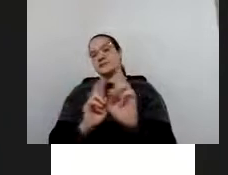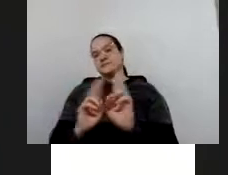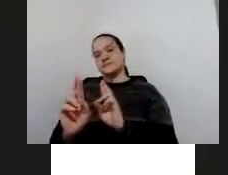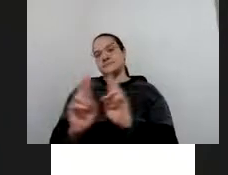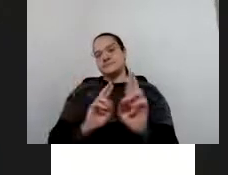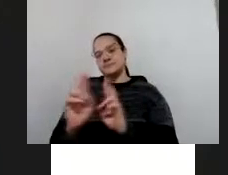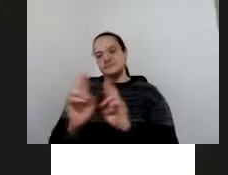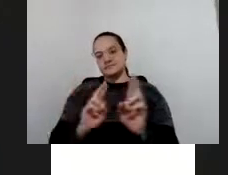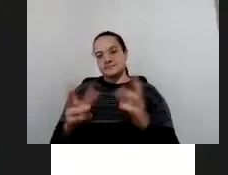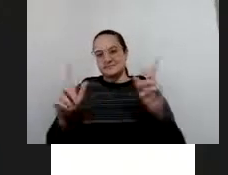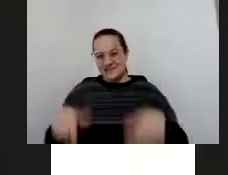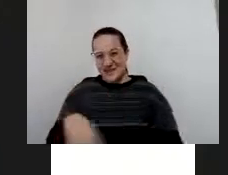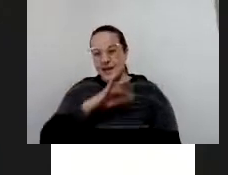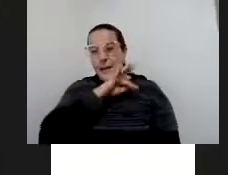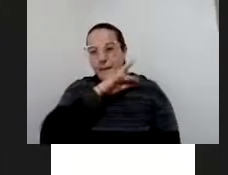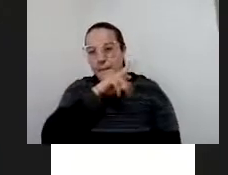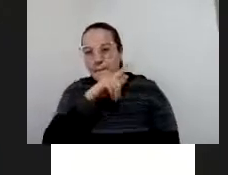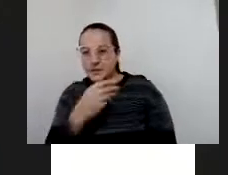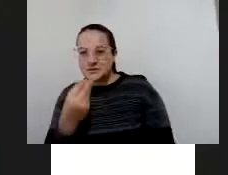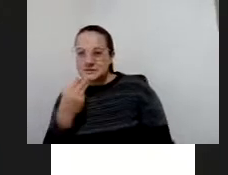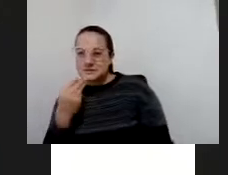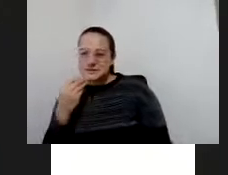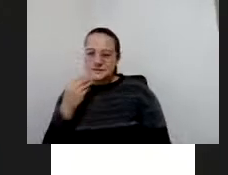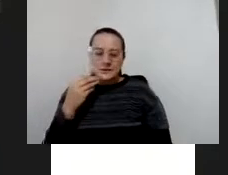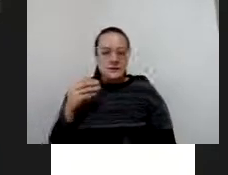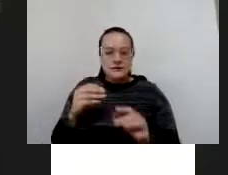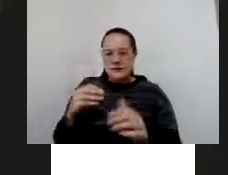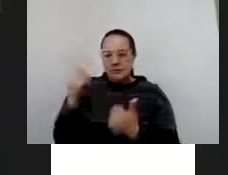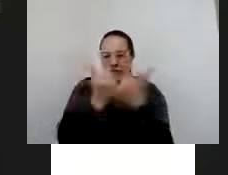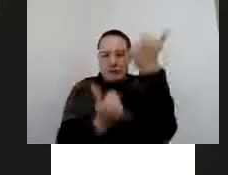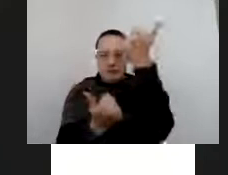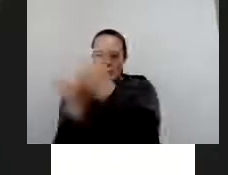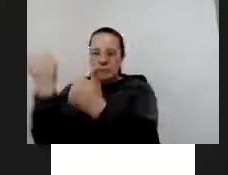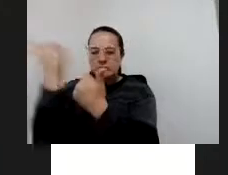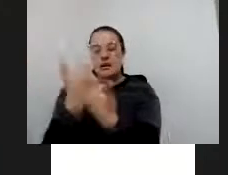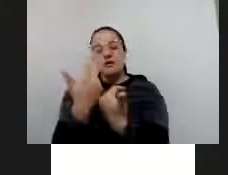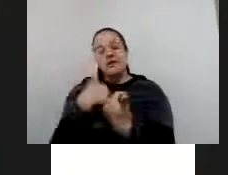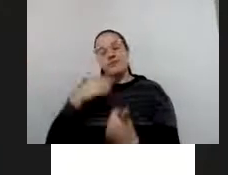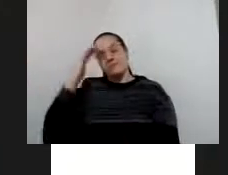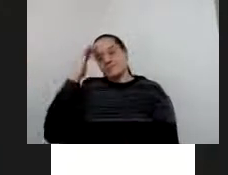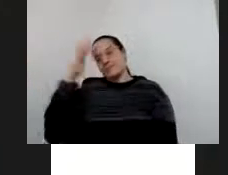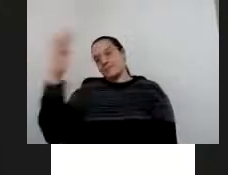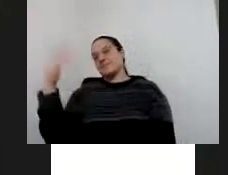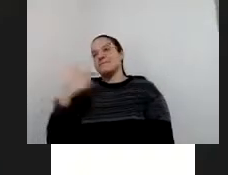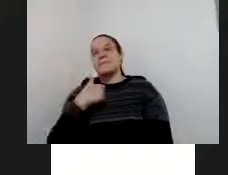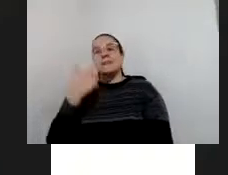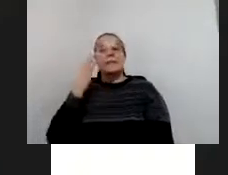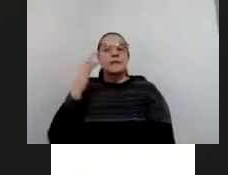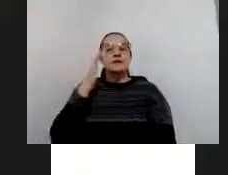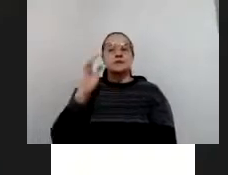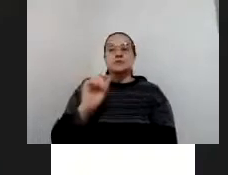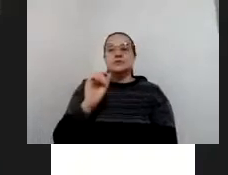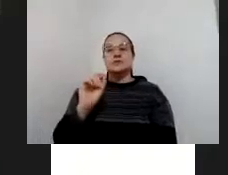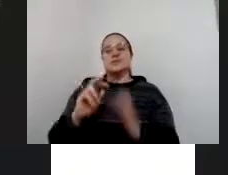virar bichos, um tentando engolir o outro? E eu imagino que o sindicalismo, principalmente, ele tem que se reunir em grupos,